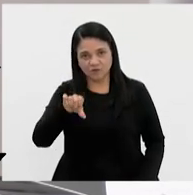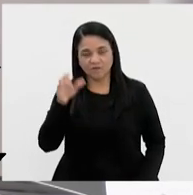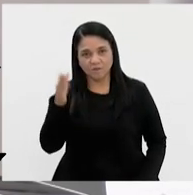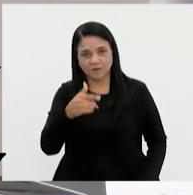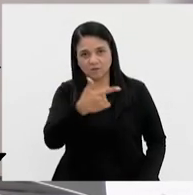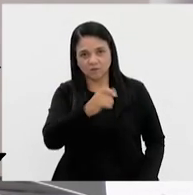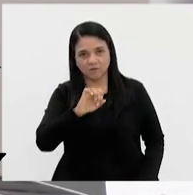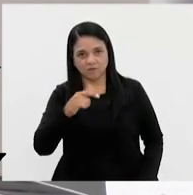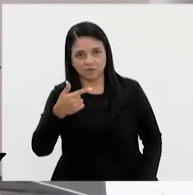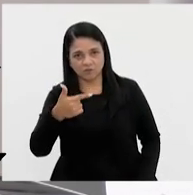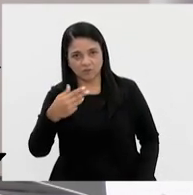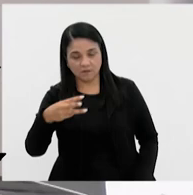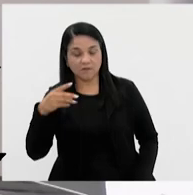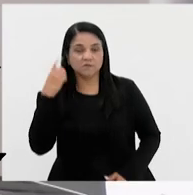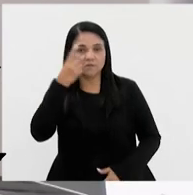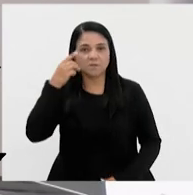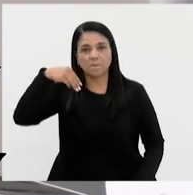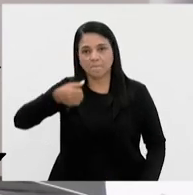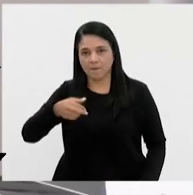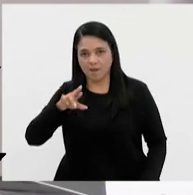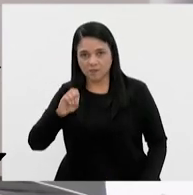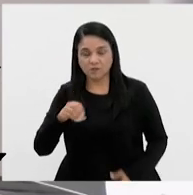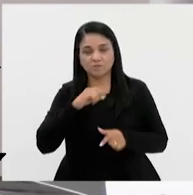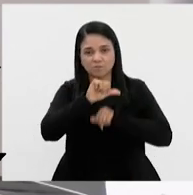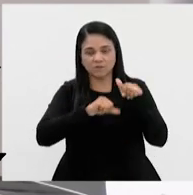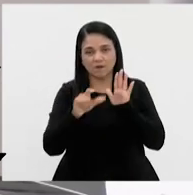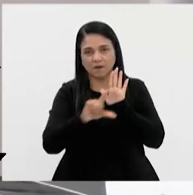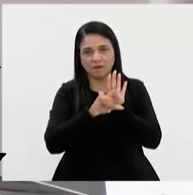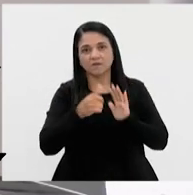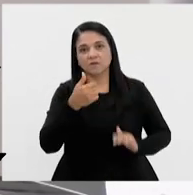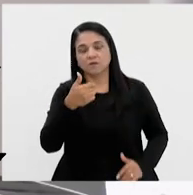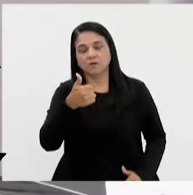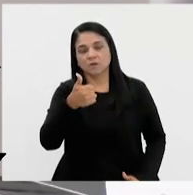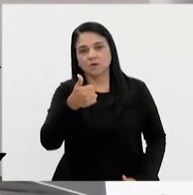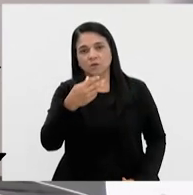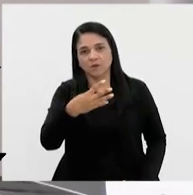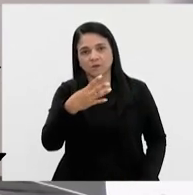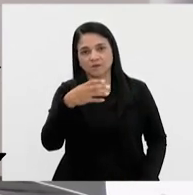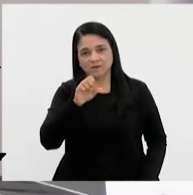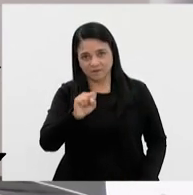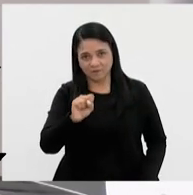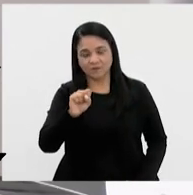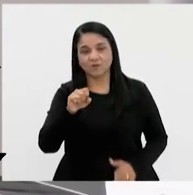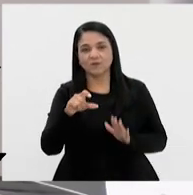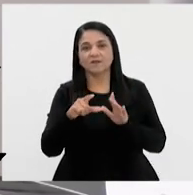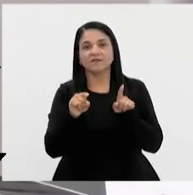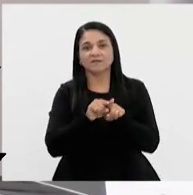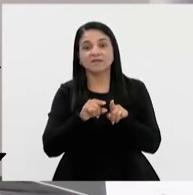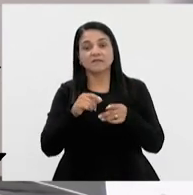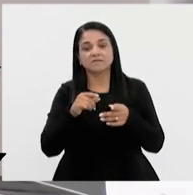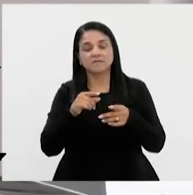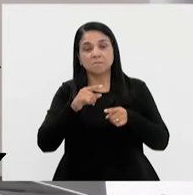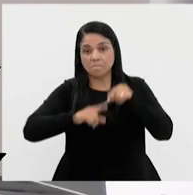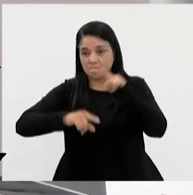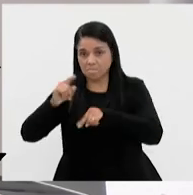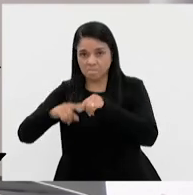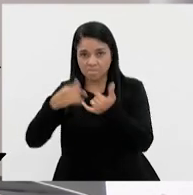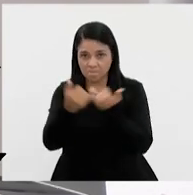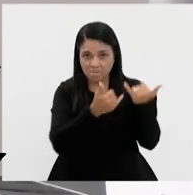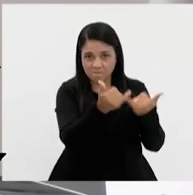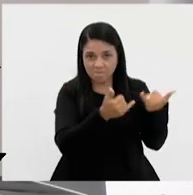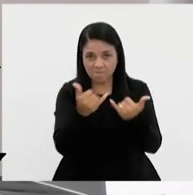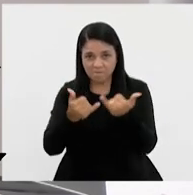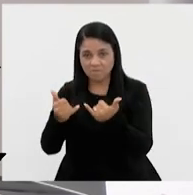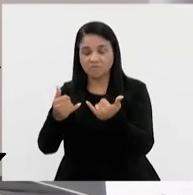Márcio Canella, que altera a lei 8.048 de 13 de julho de 18 para dispor sobre a instalação de brinquedos exclusivos